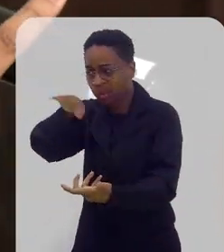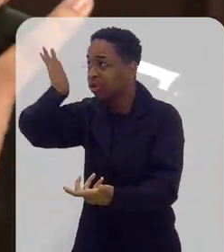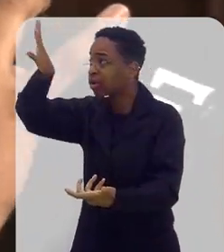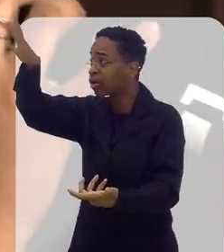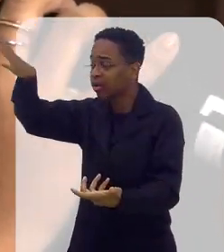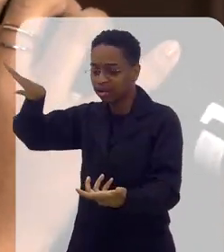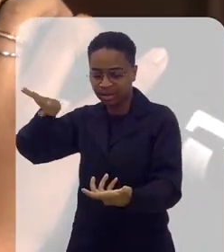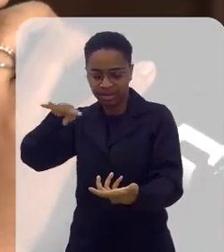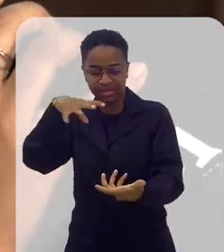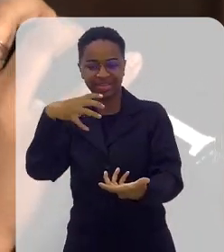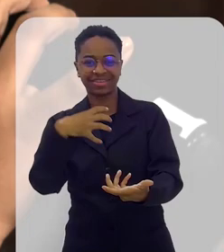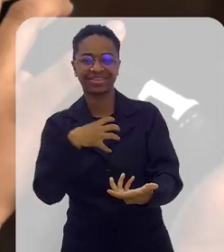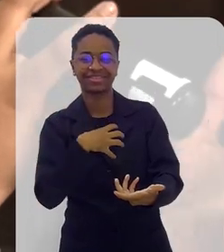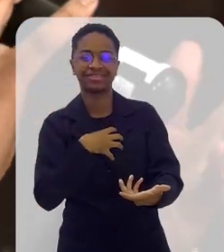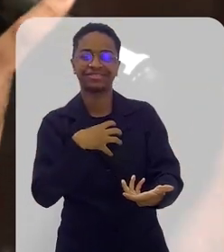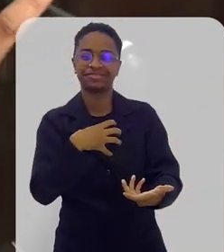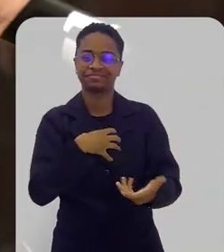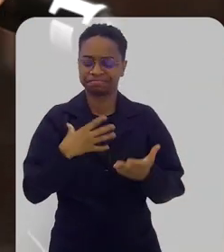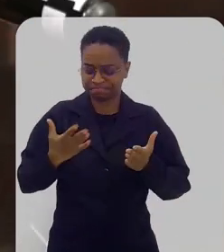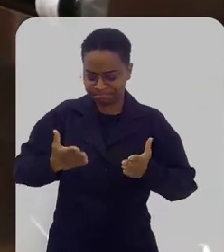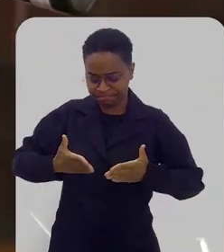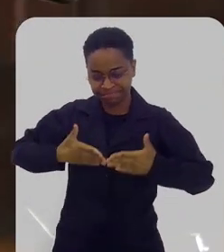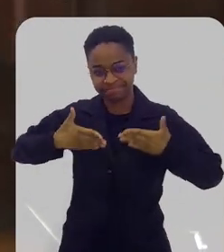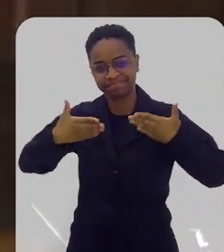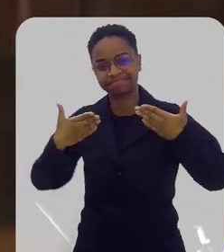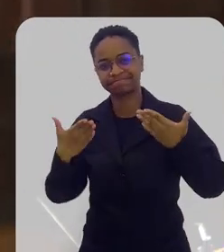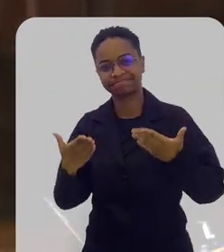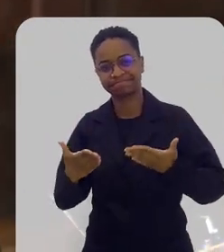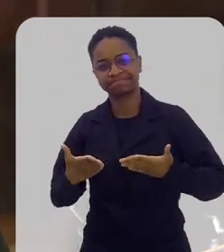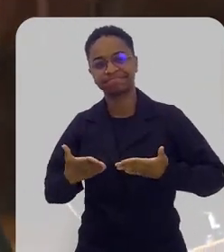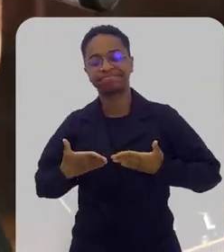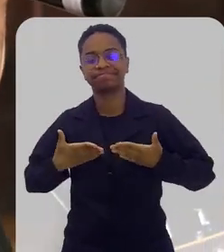Alegria de toda a